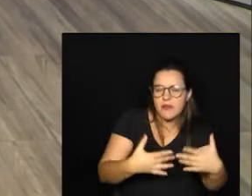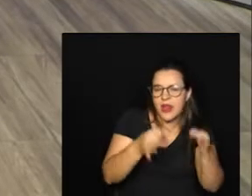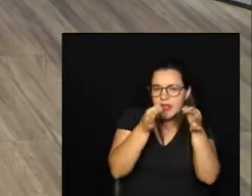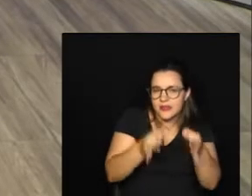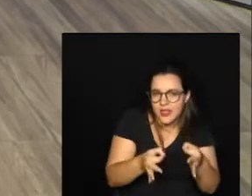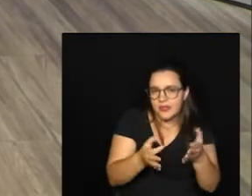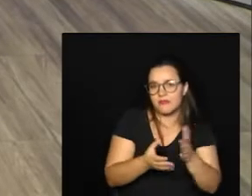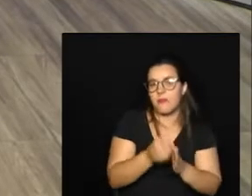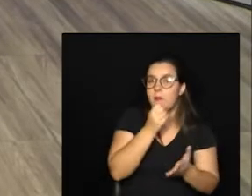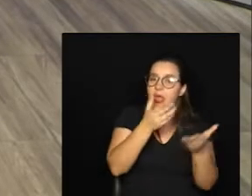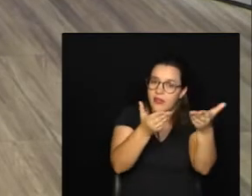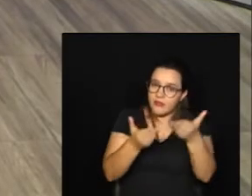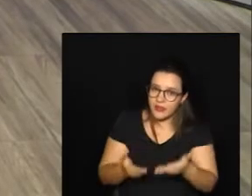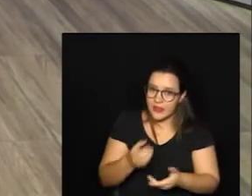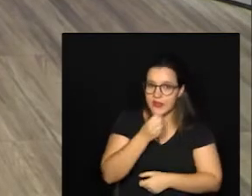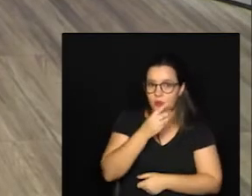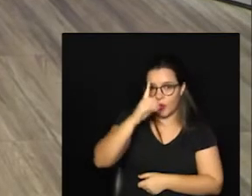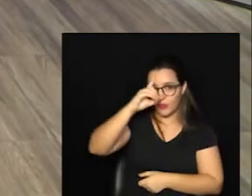bom dia.